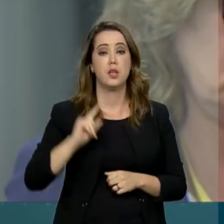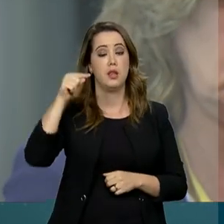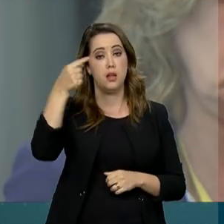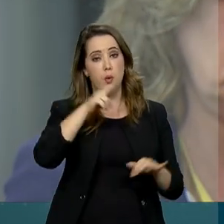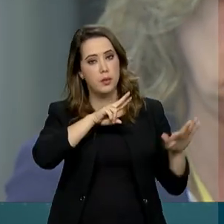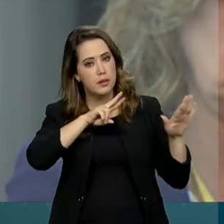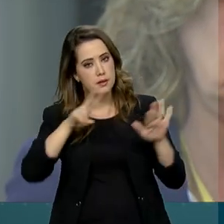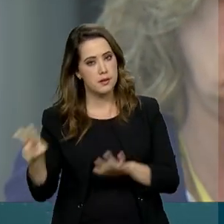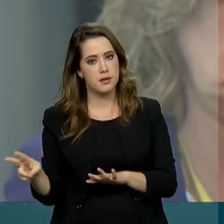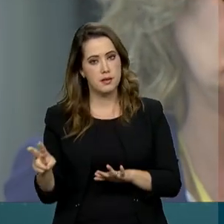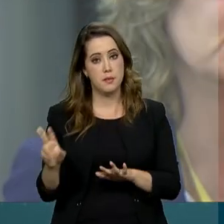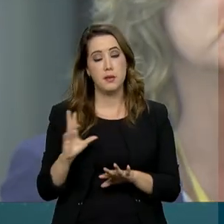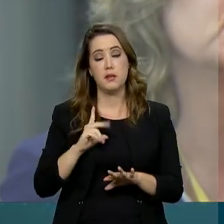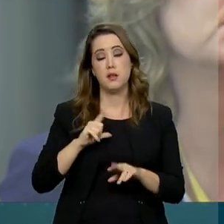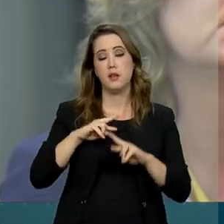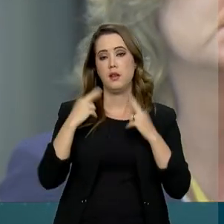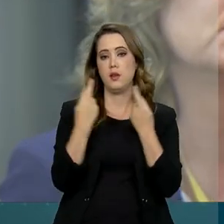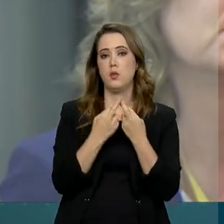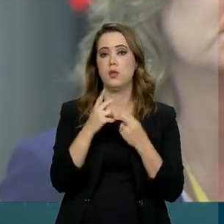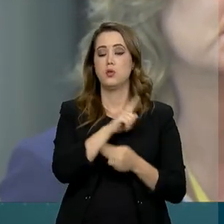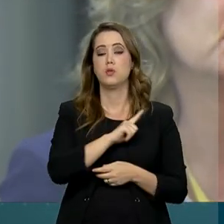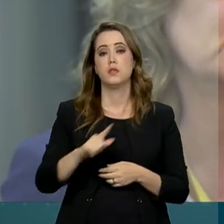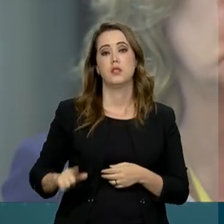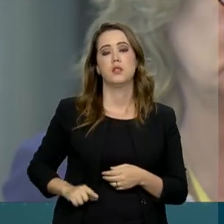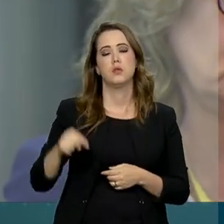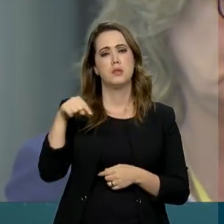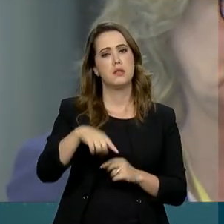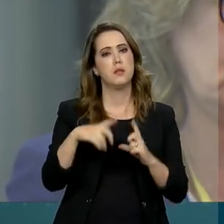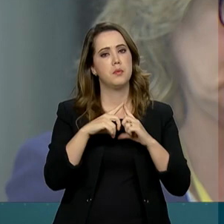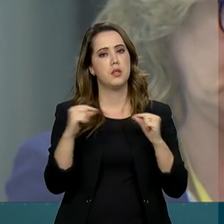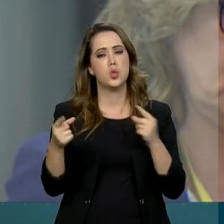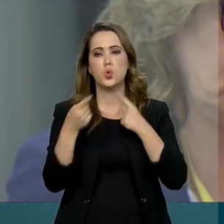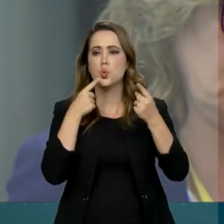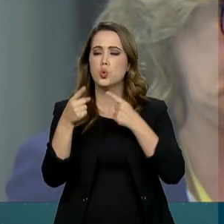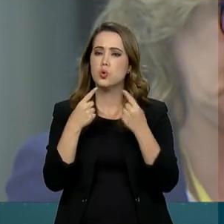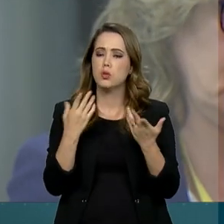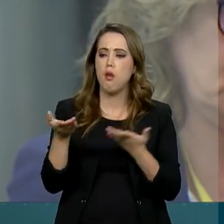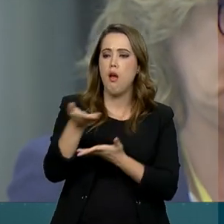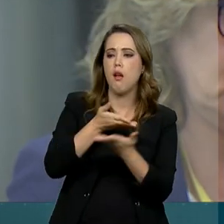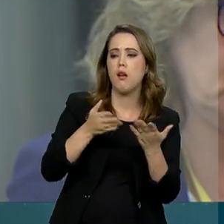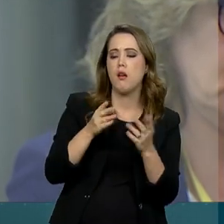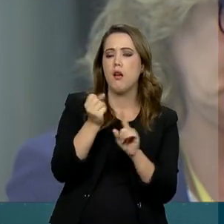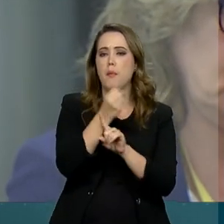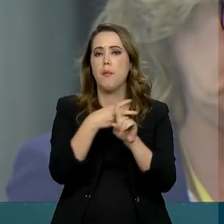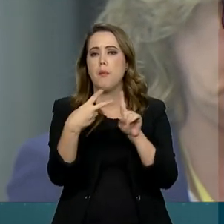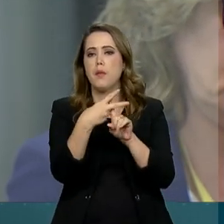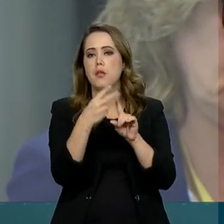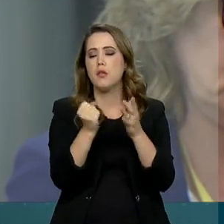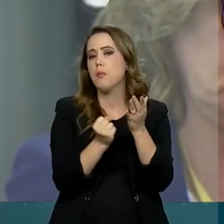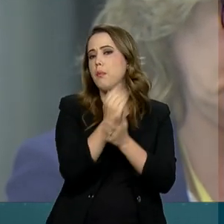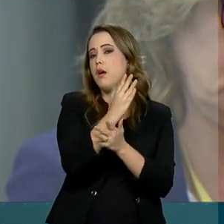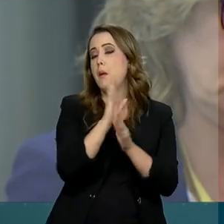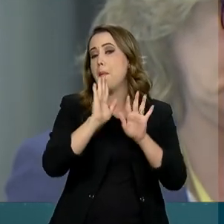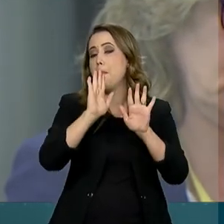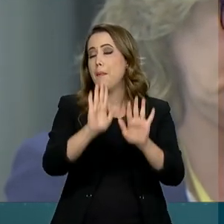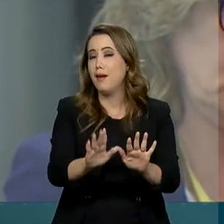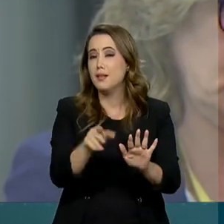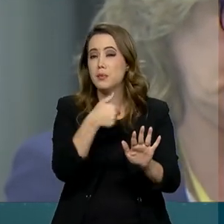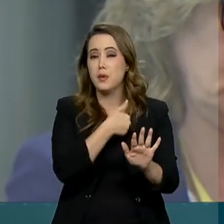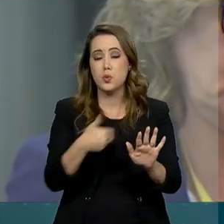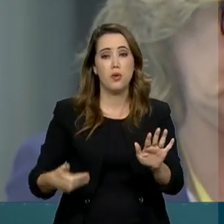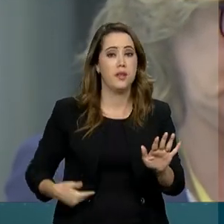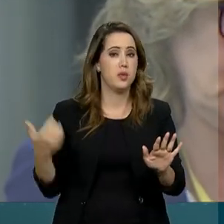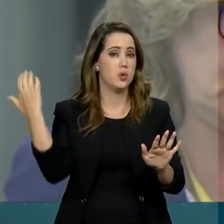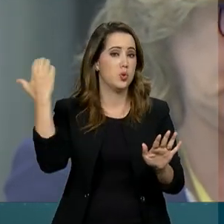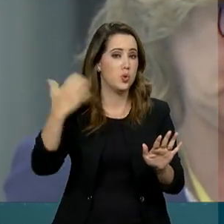vai ter uma reunião dos governadores aqui em brasília eles vão discutir o tema relacionado à reforma da previdência mas por que os governadores não